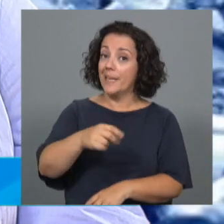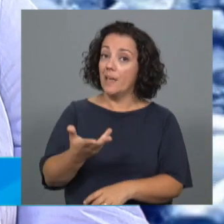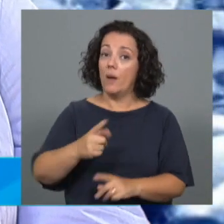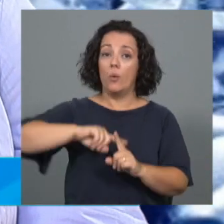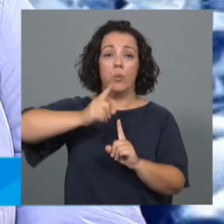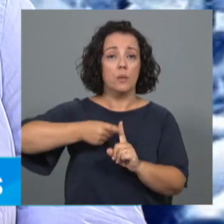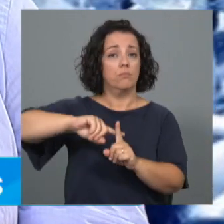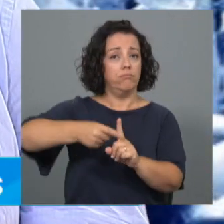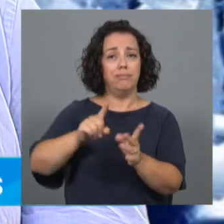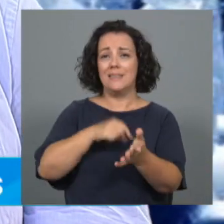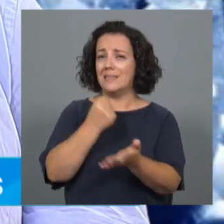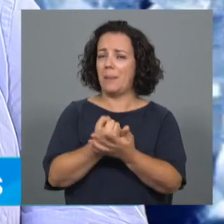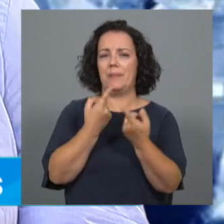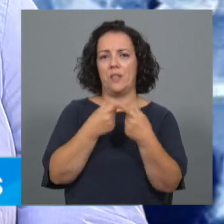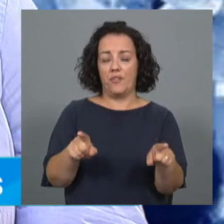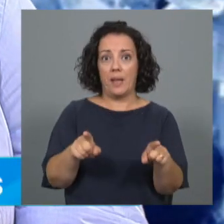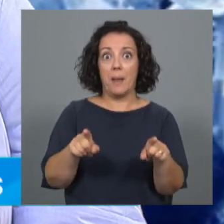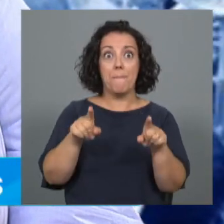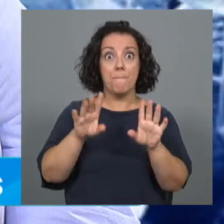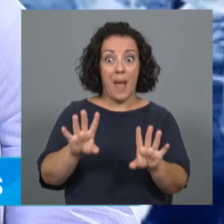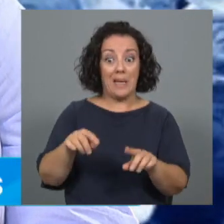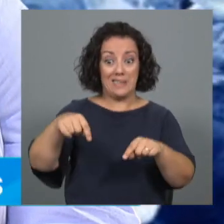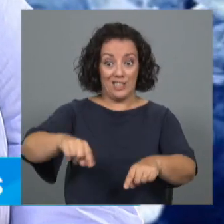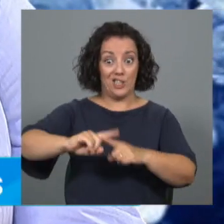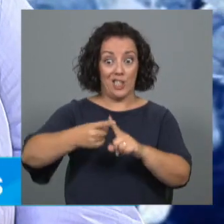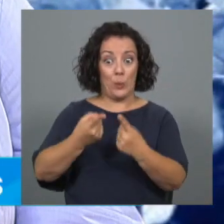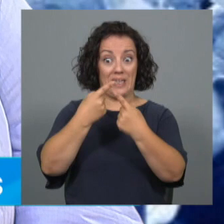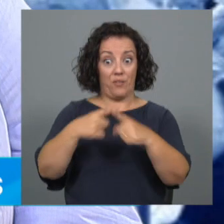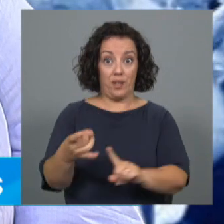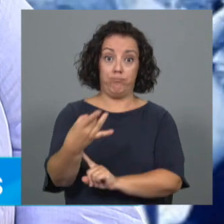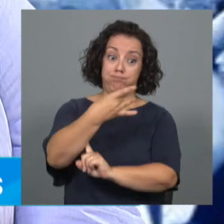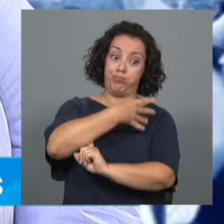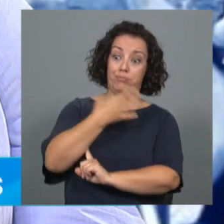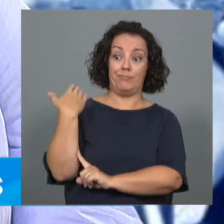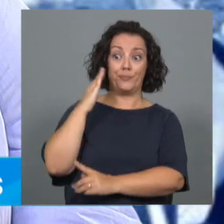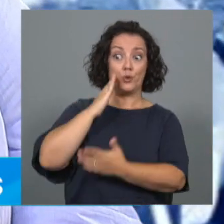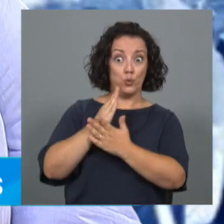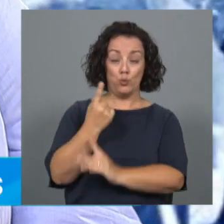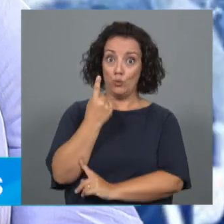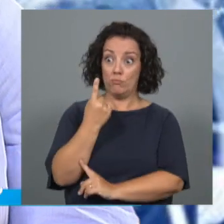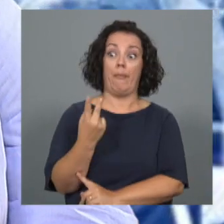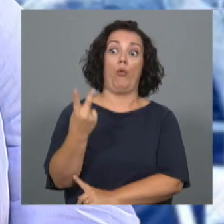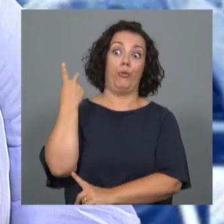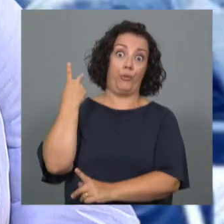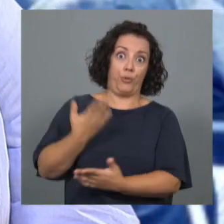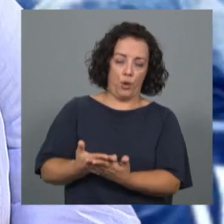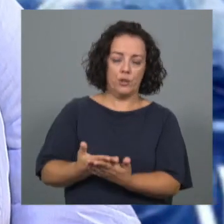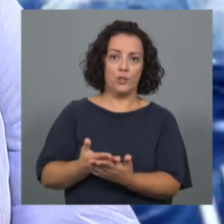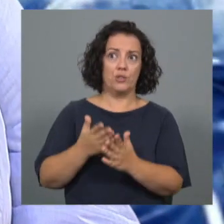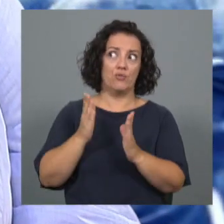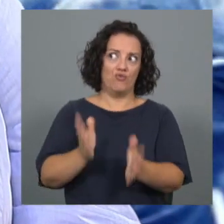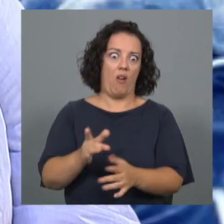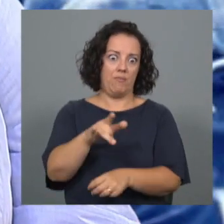que a esse nível este seja diferente, não do último, dos últimos, não é? Não podemos esquecer-nos que estivemos neste contexto nos 2